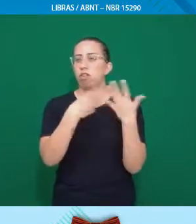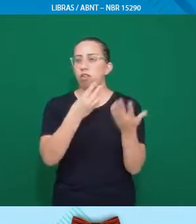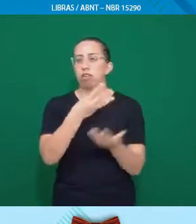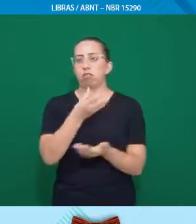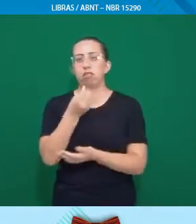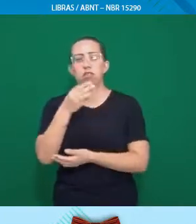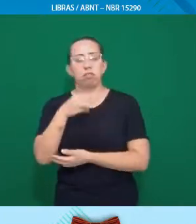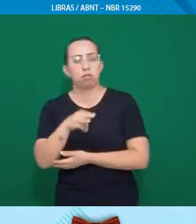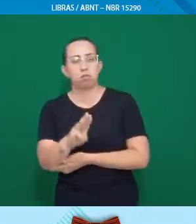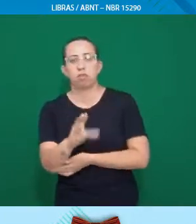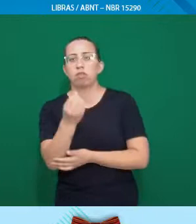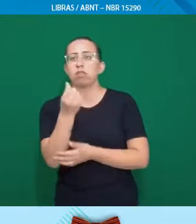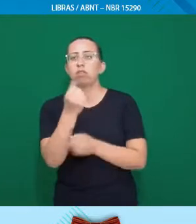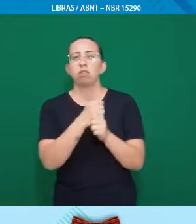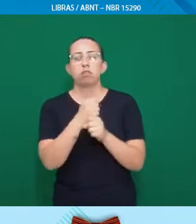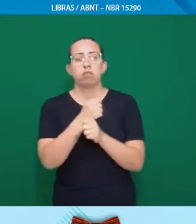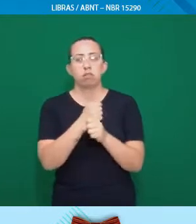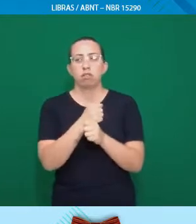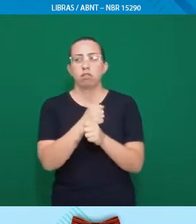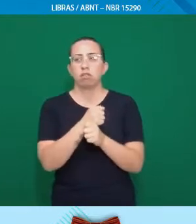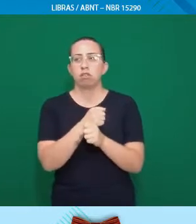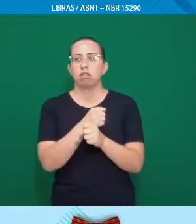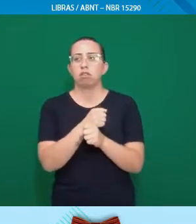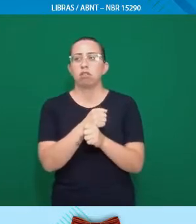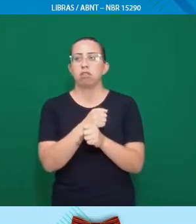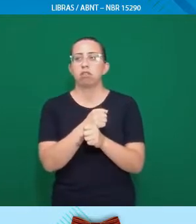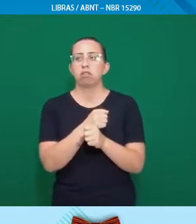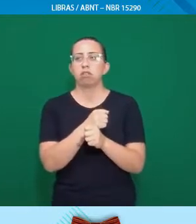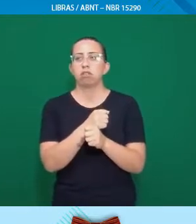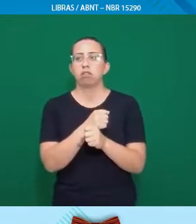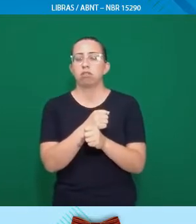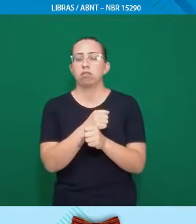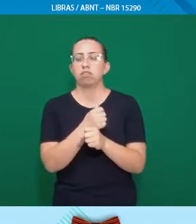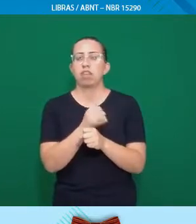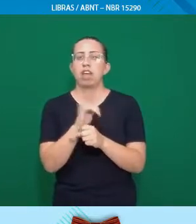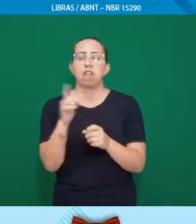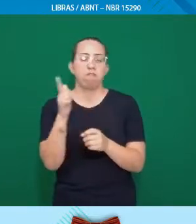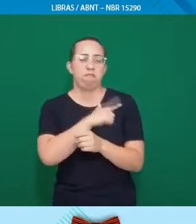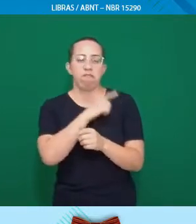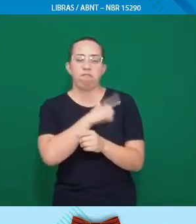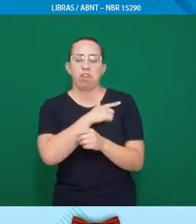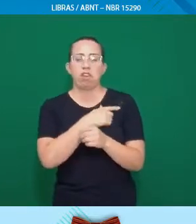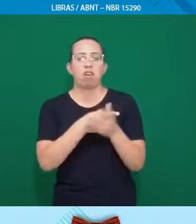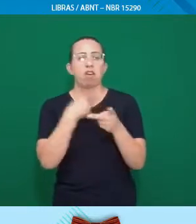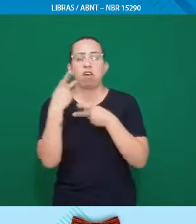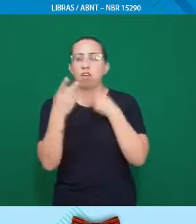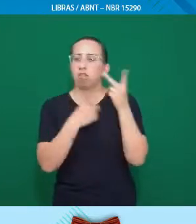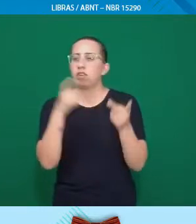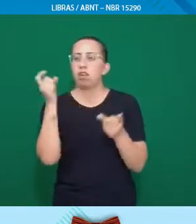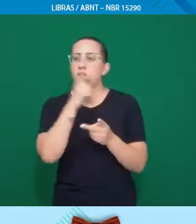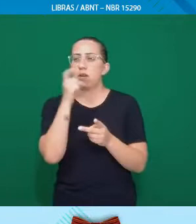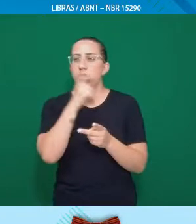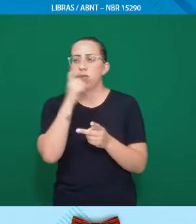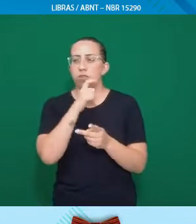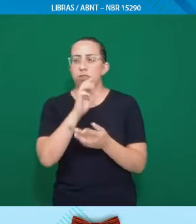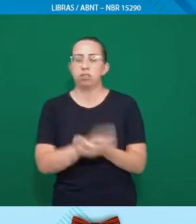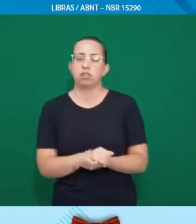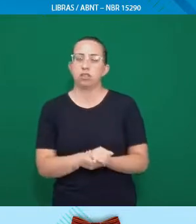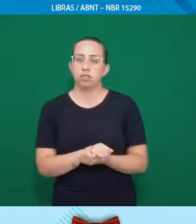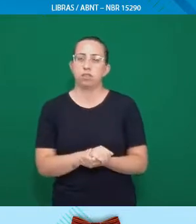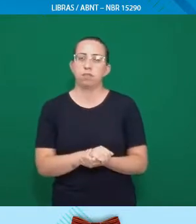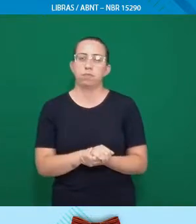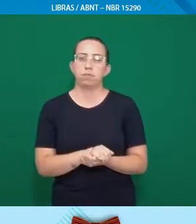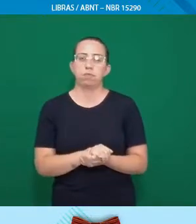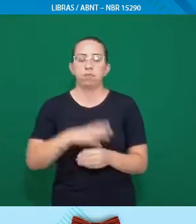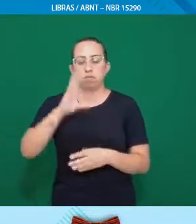e seis anos o irmão nota falsa isso aí é pregar uma mentira para a população como às vezes se